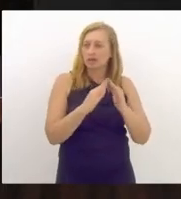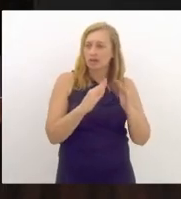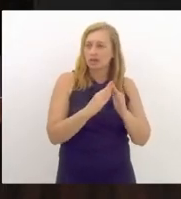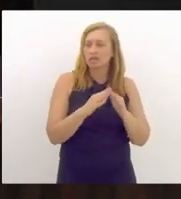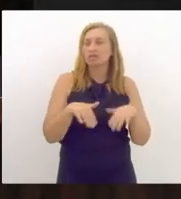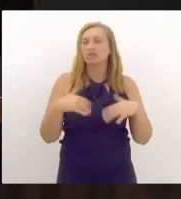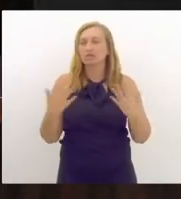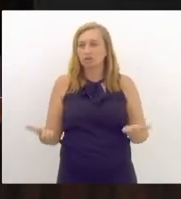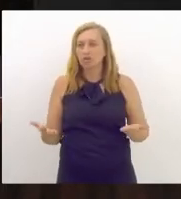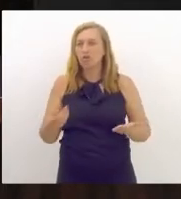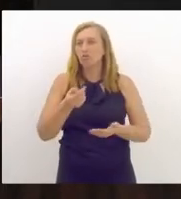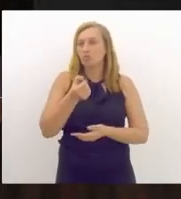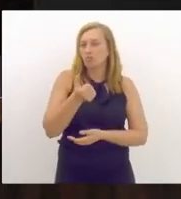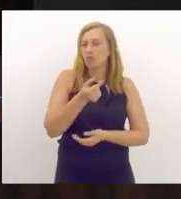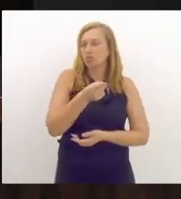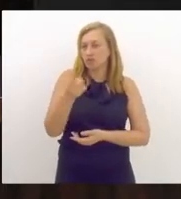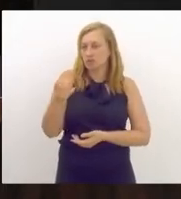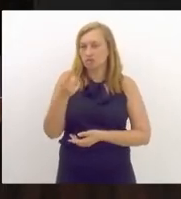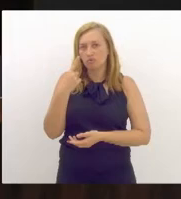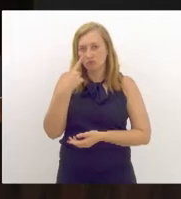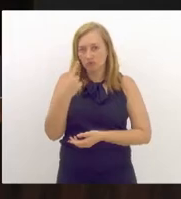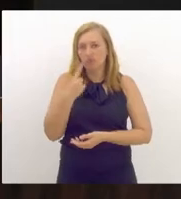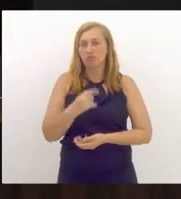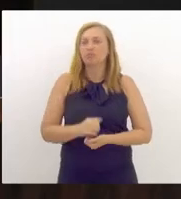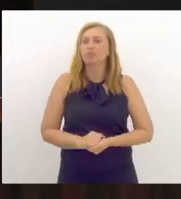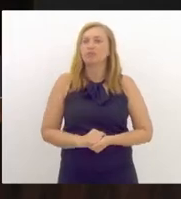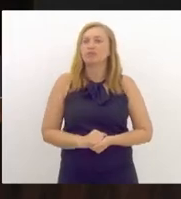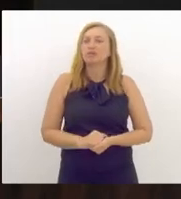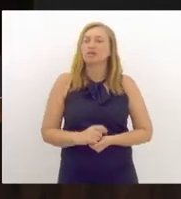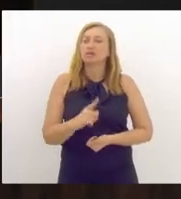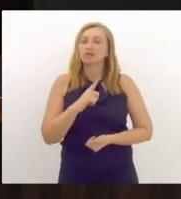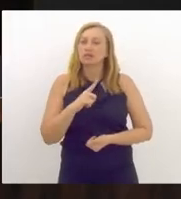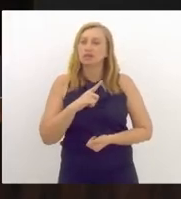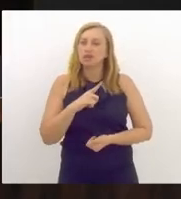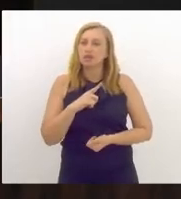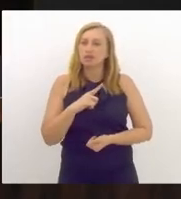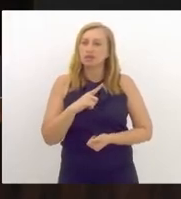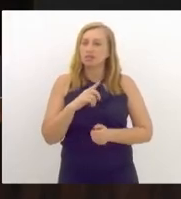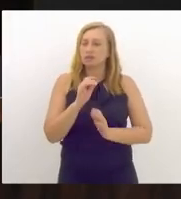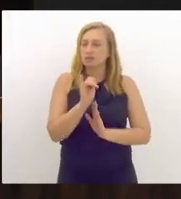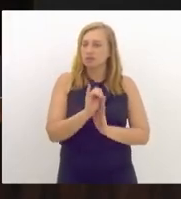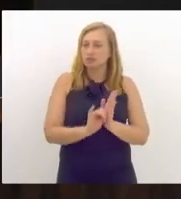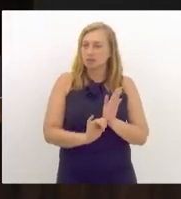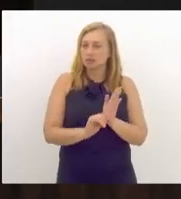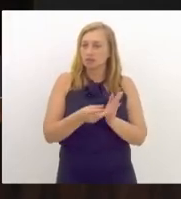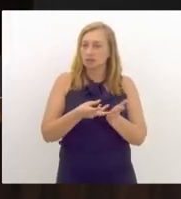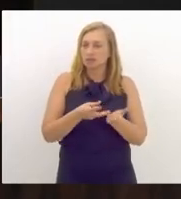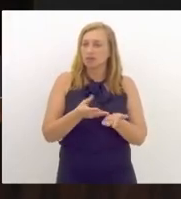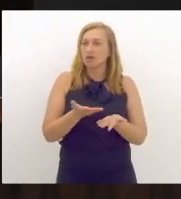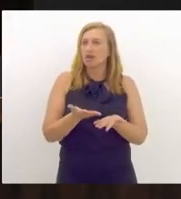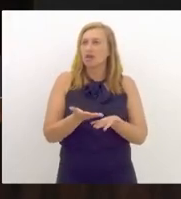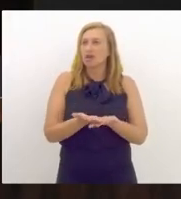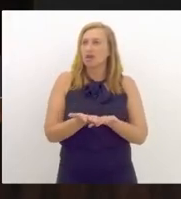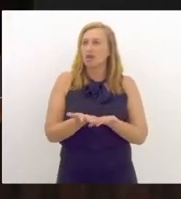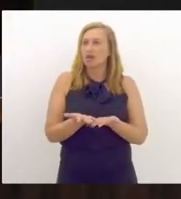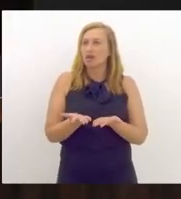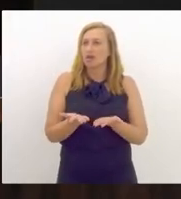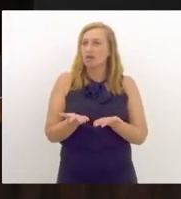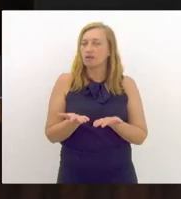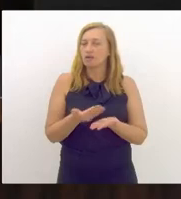é um pouco do que vocês vão encontrar nós temos essa versão impressa ela é muito